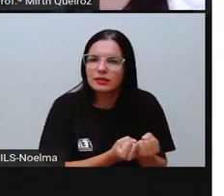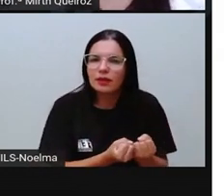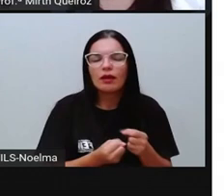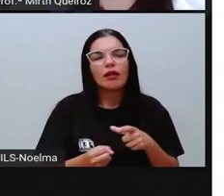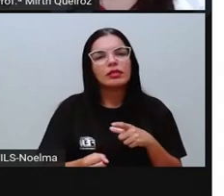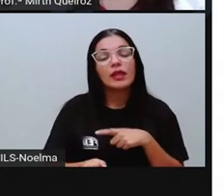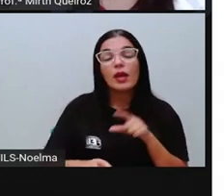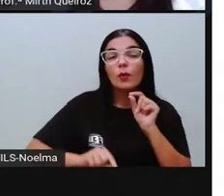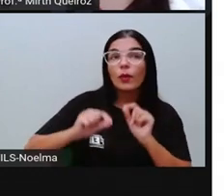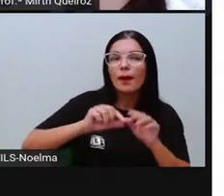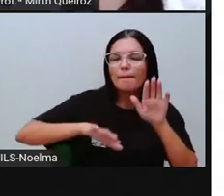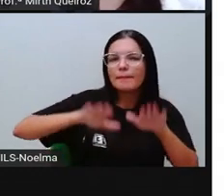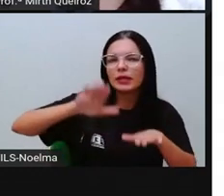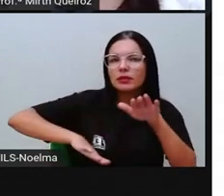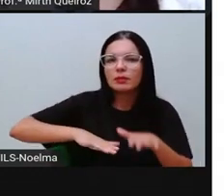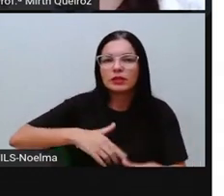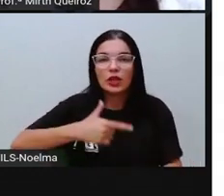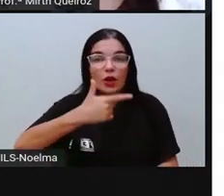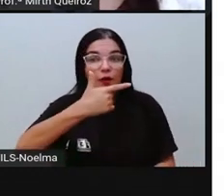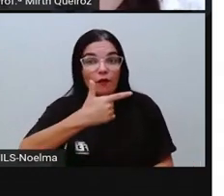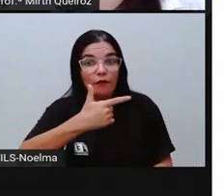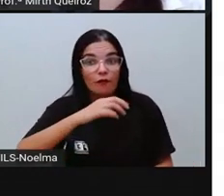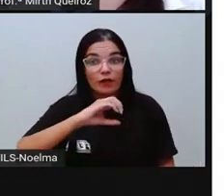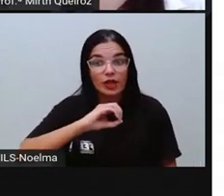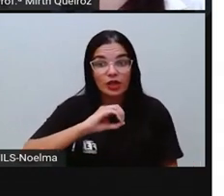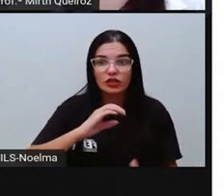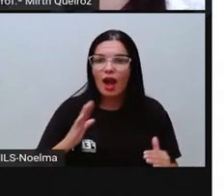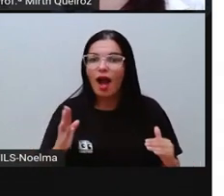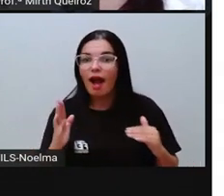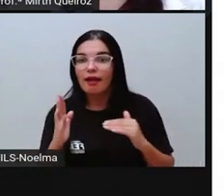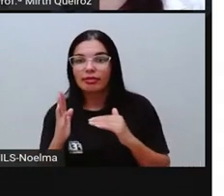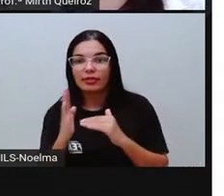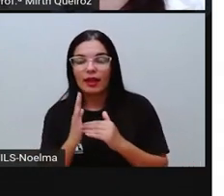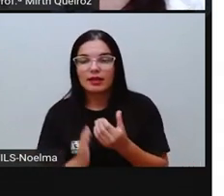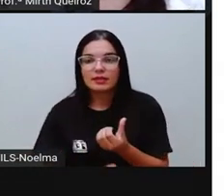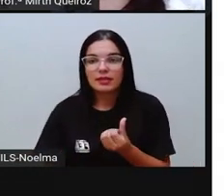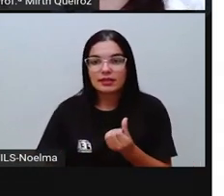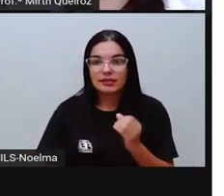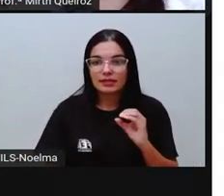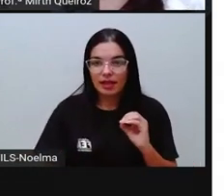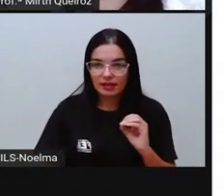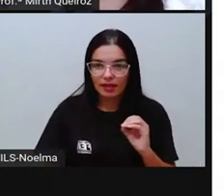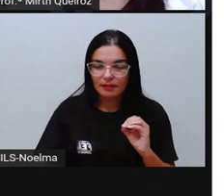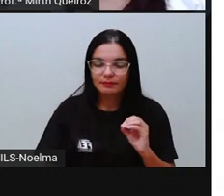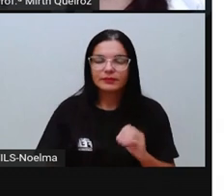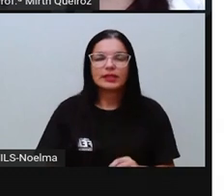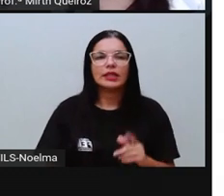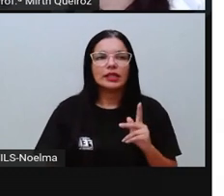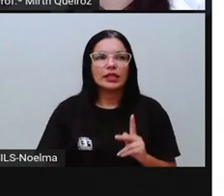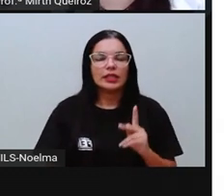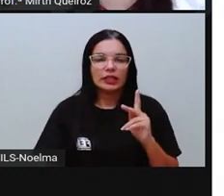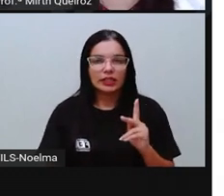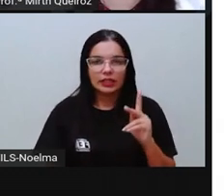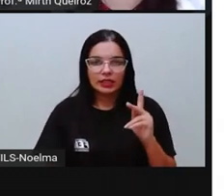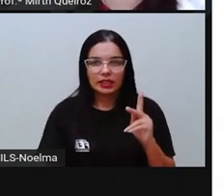20 até 60 quilos, sendo que quando eles nascem, eles possuem